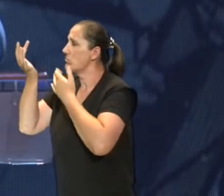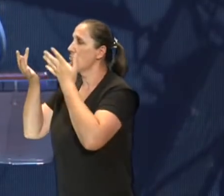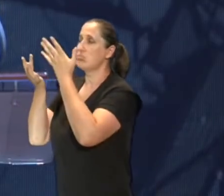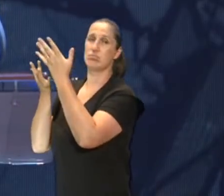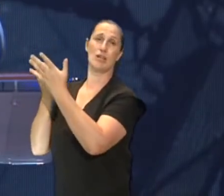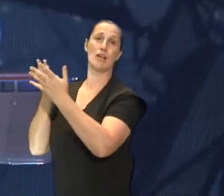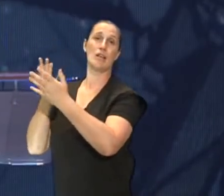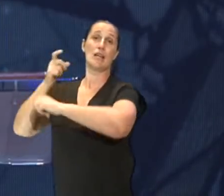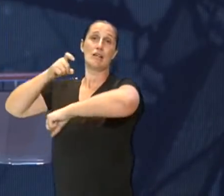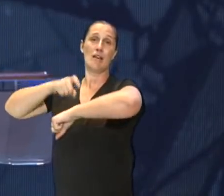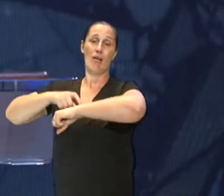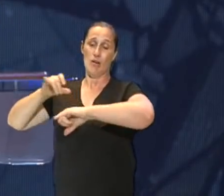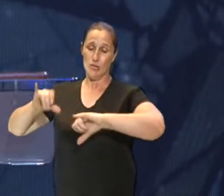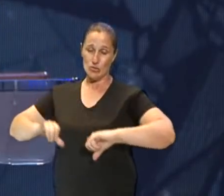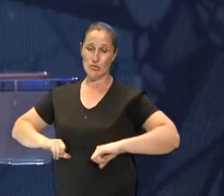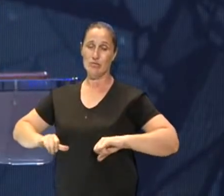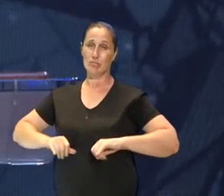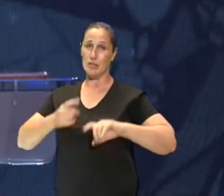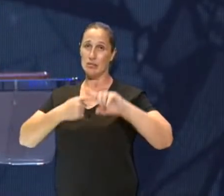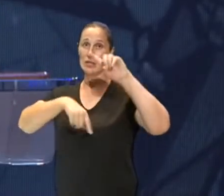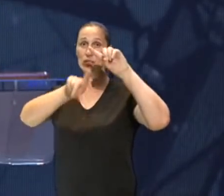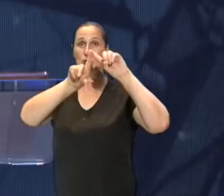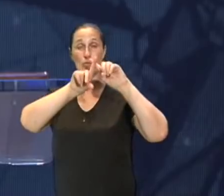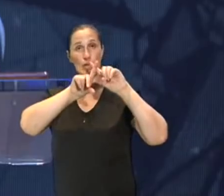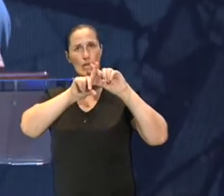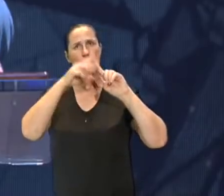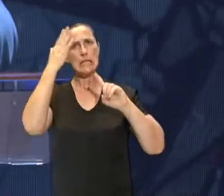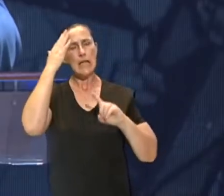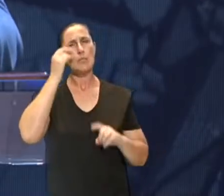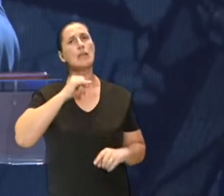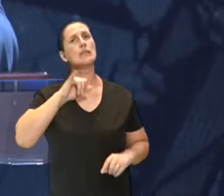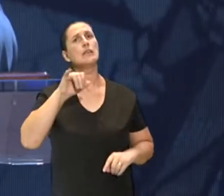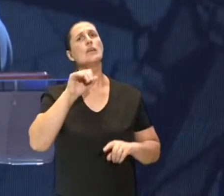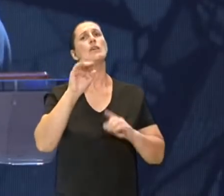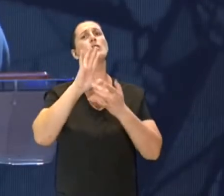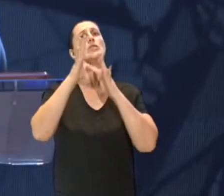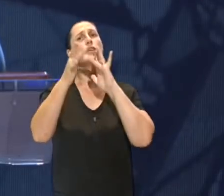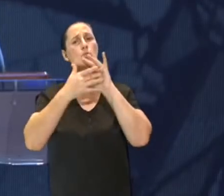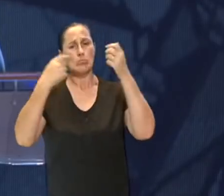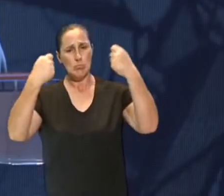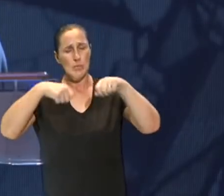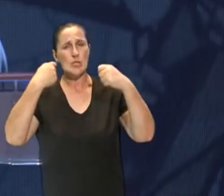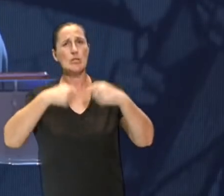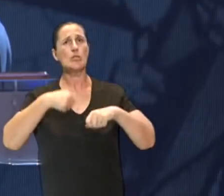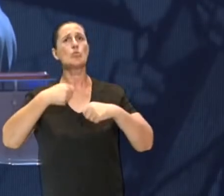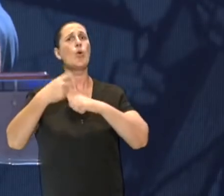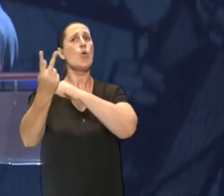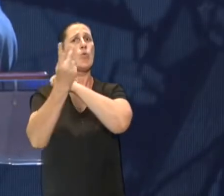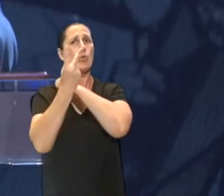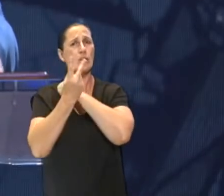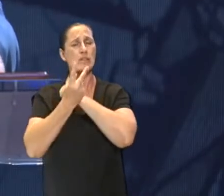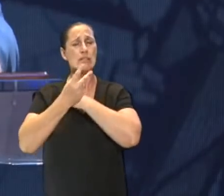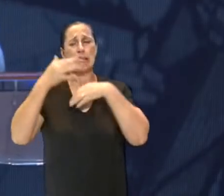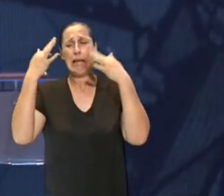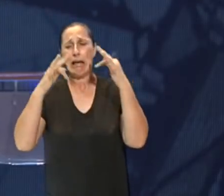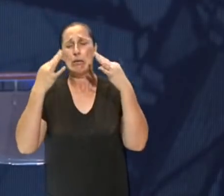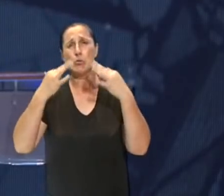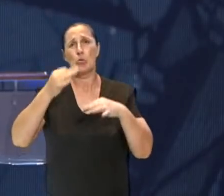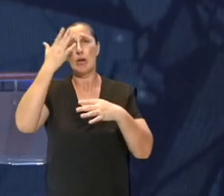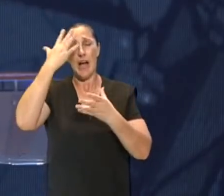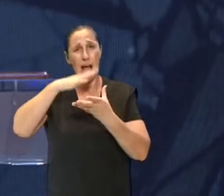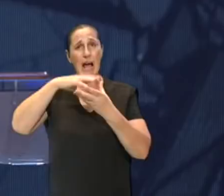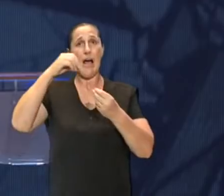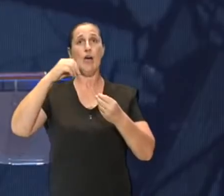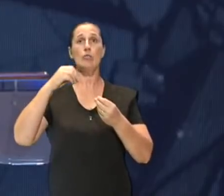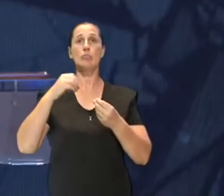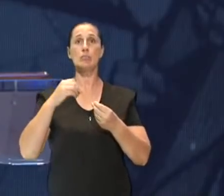aproximava. Se o próprio Jesus precisou tratar as dores da alma na presença do Pai, quanto mais